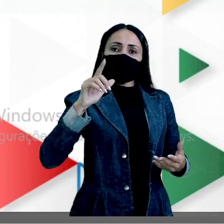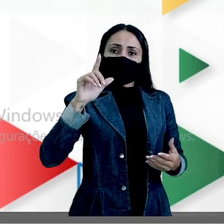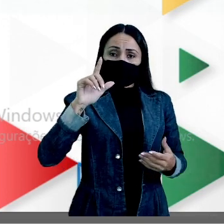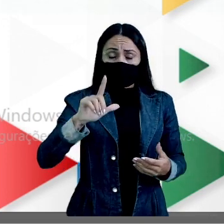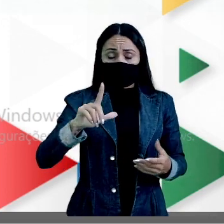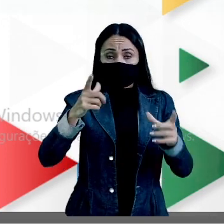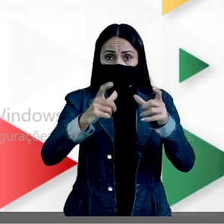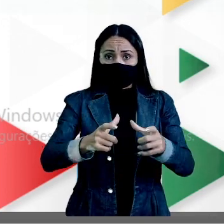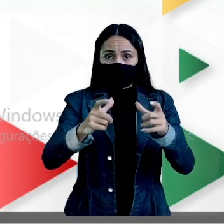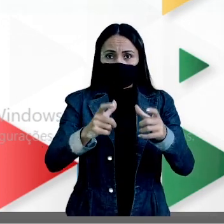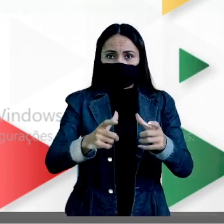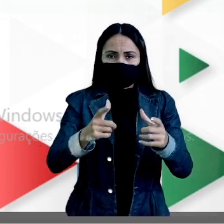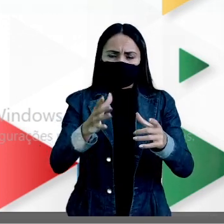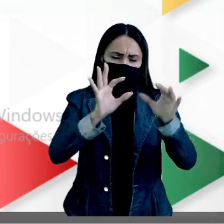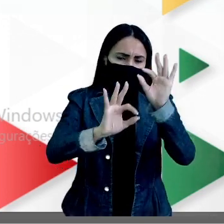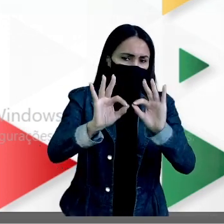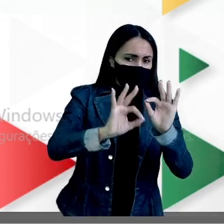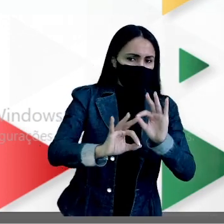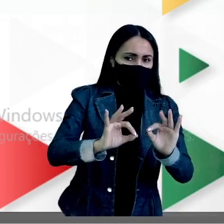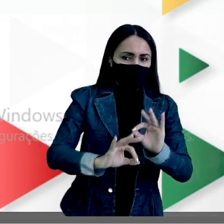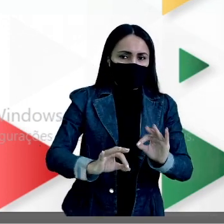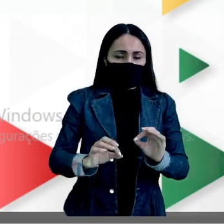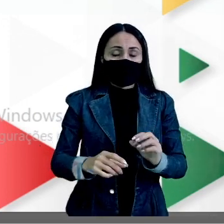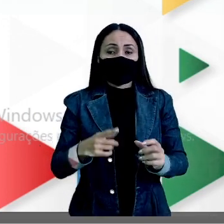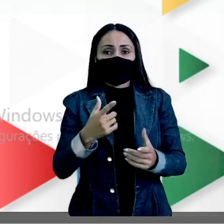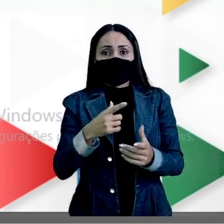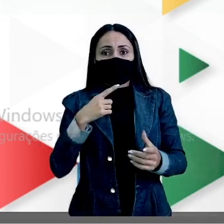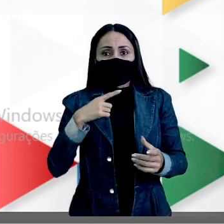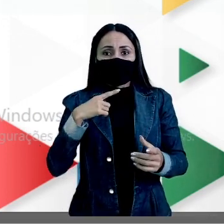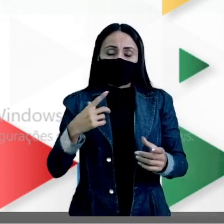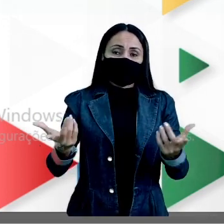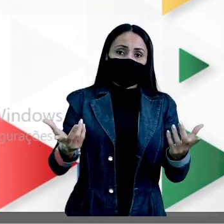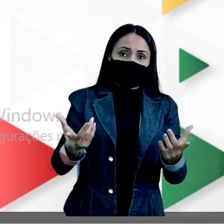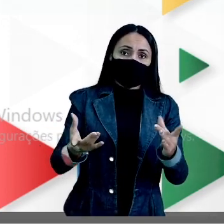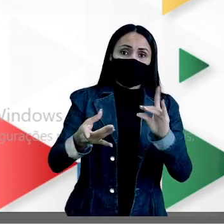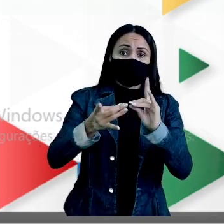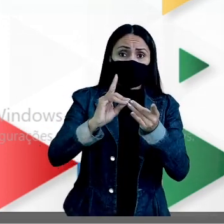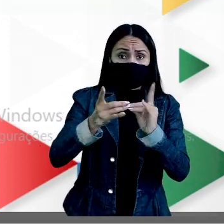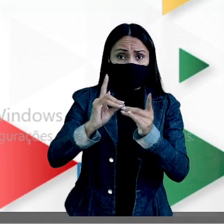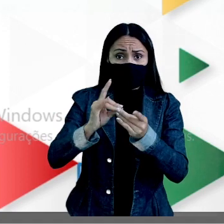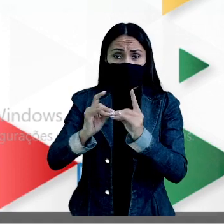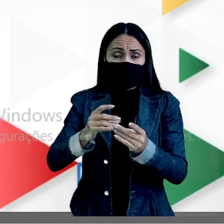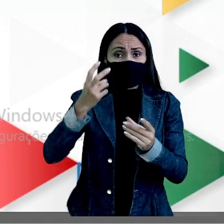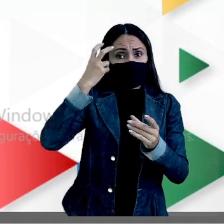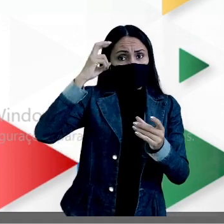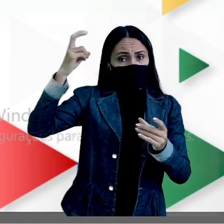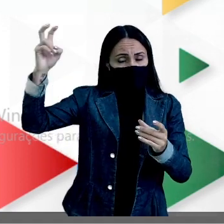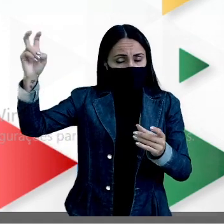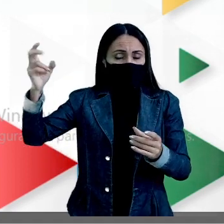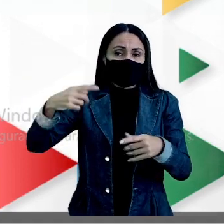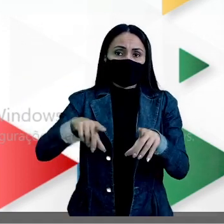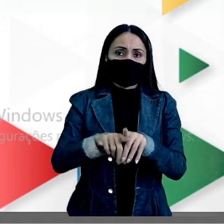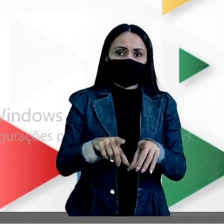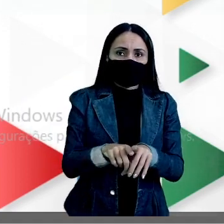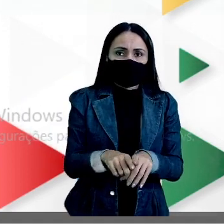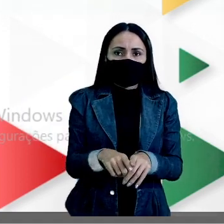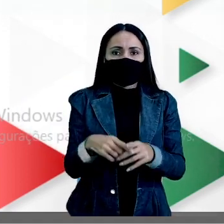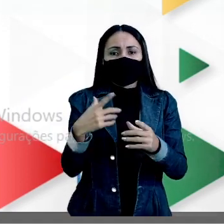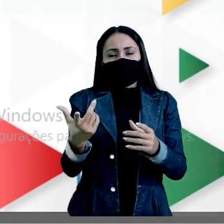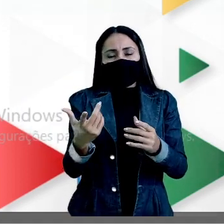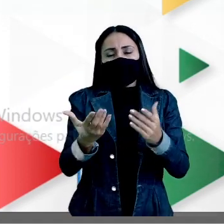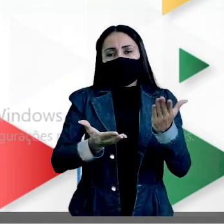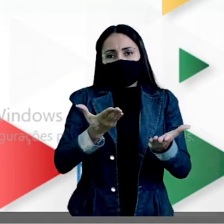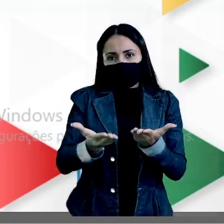que todo ano ele troca de roupa e tal, né? Também tem oficinas culturais, que tem serviços sociais. Então, assim, ela é uma sede